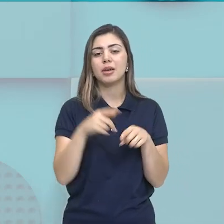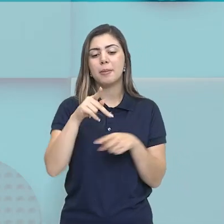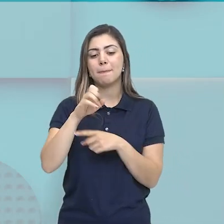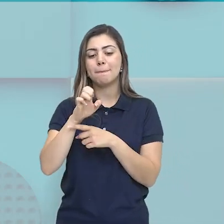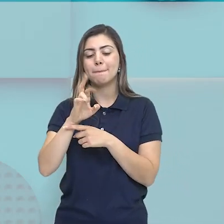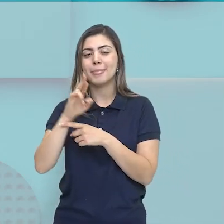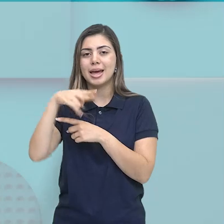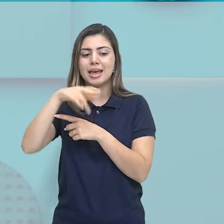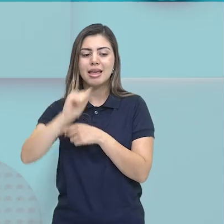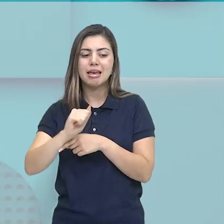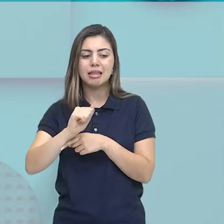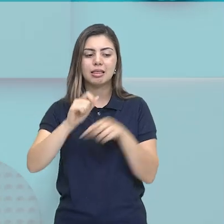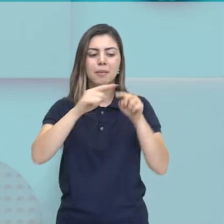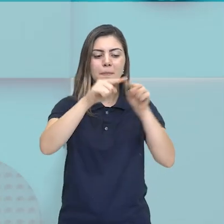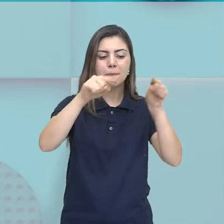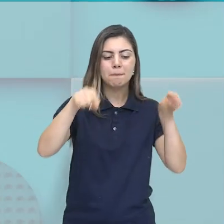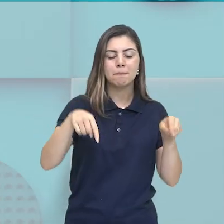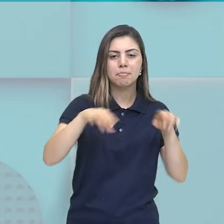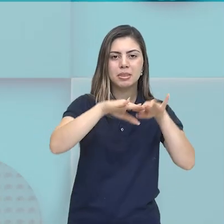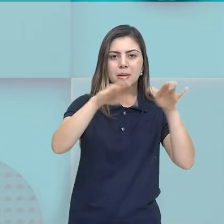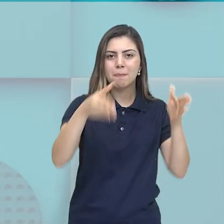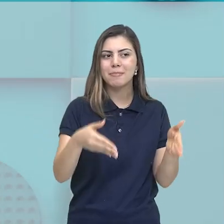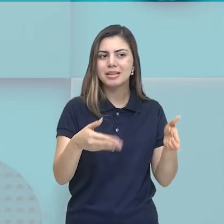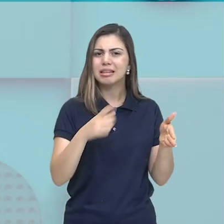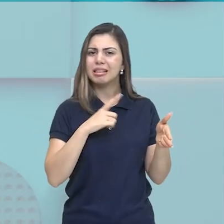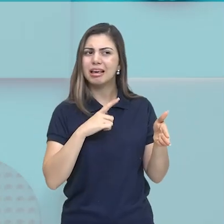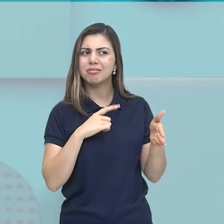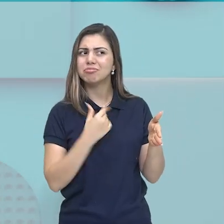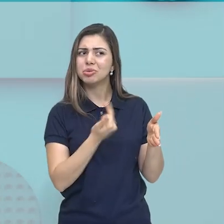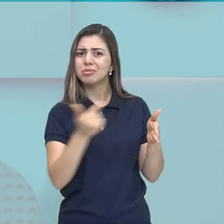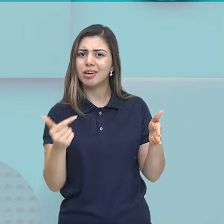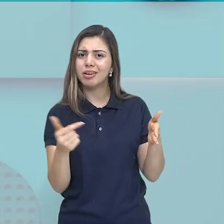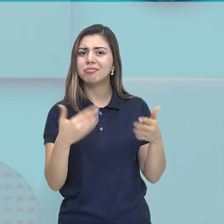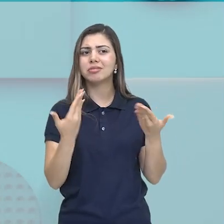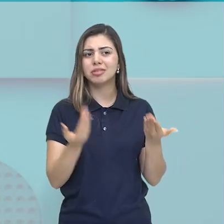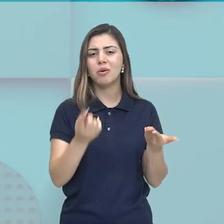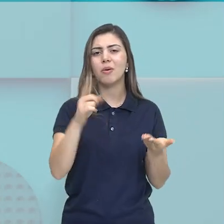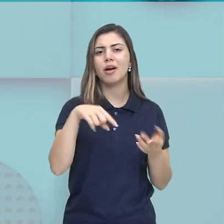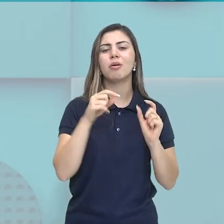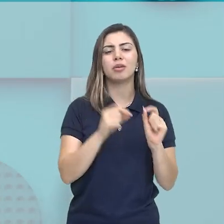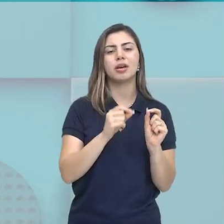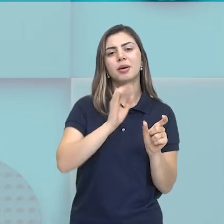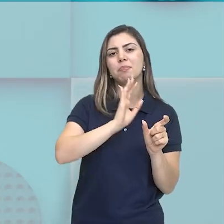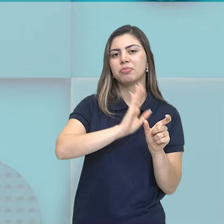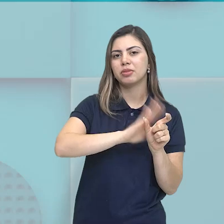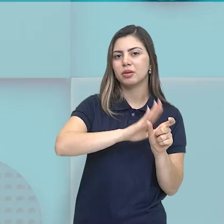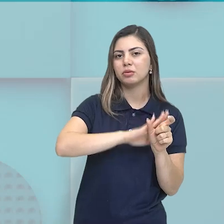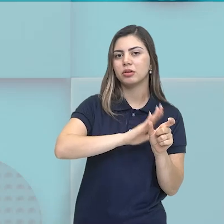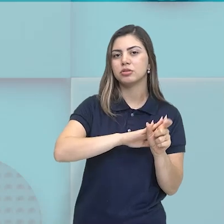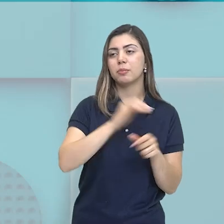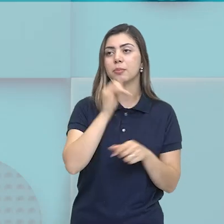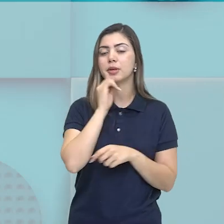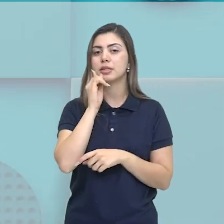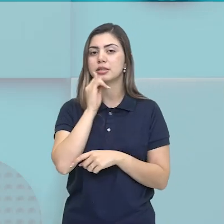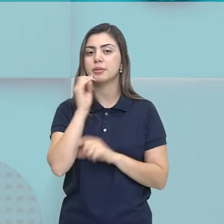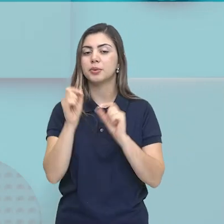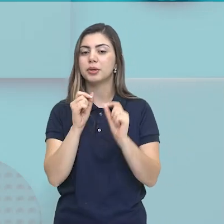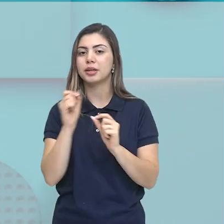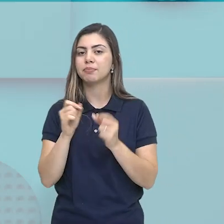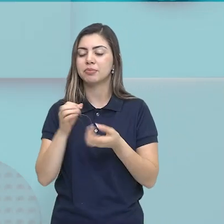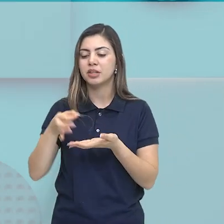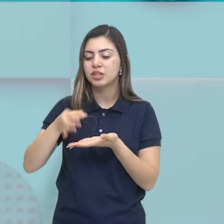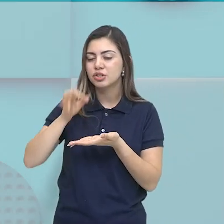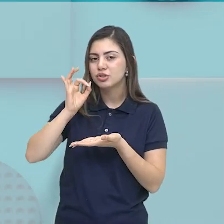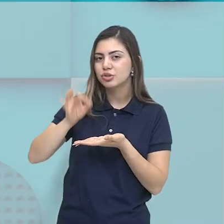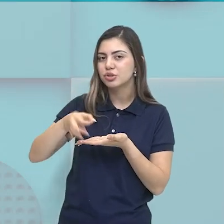o seu sentido real. Tá? Então, a asa da xícara, por exemplo,